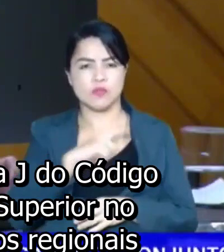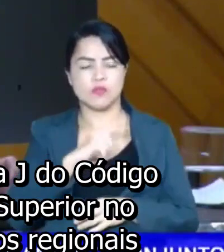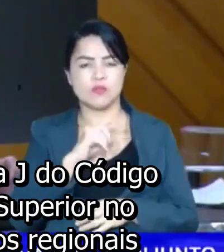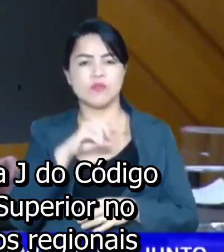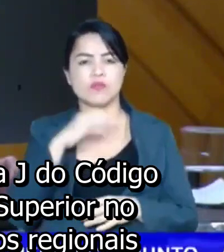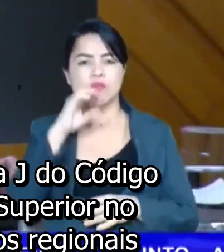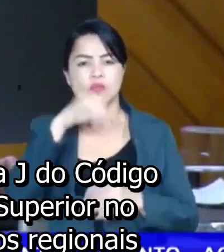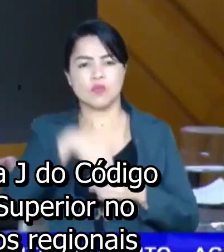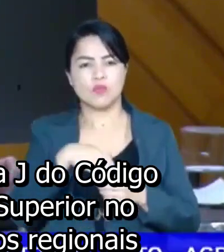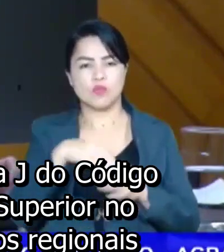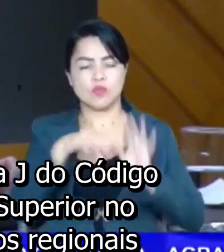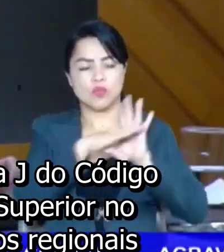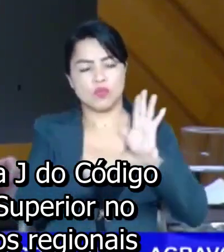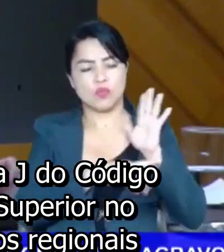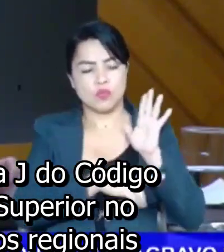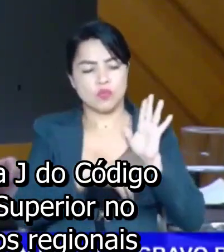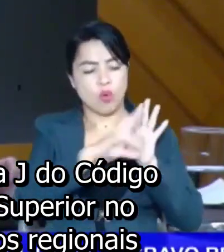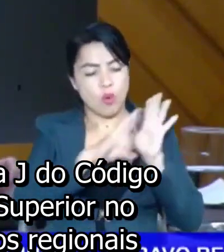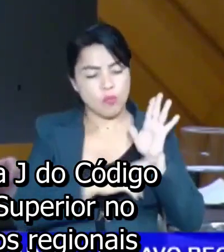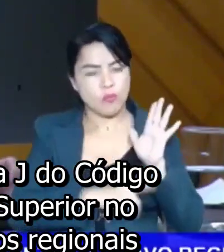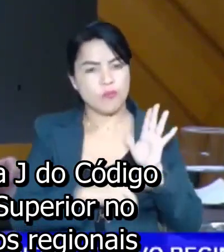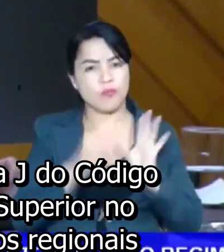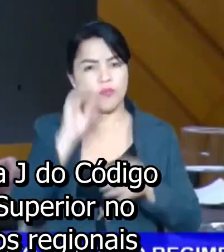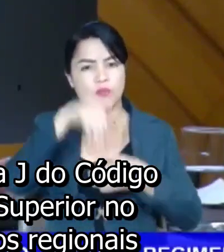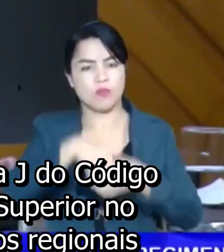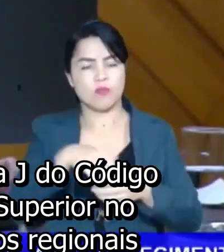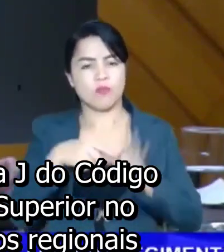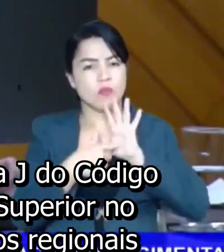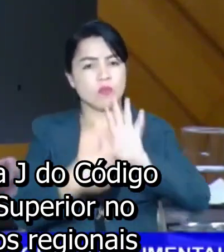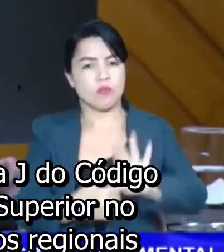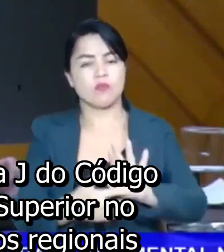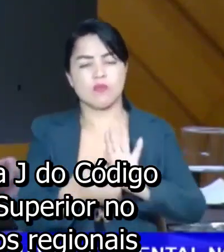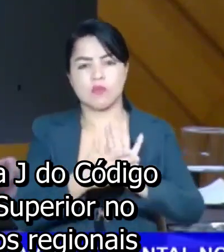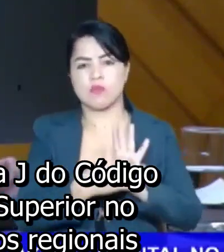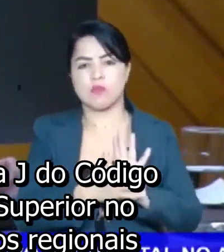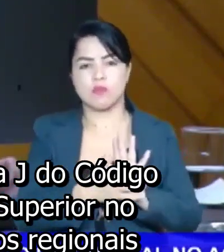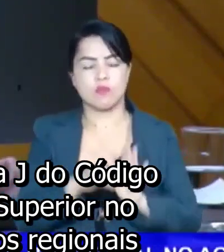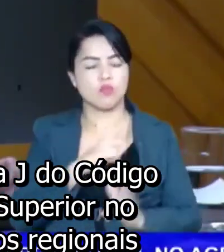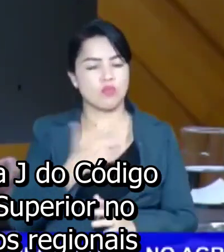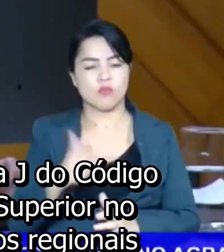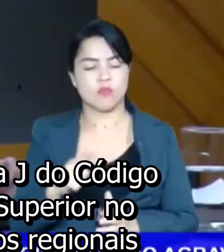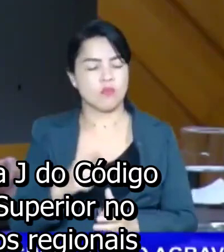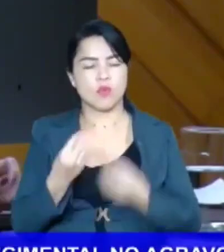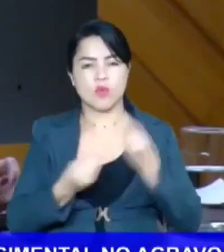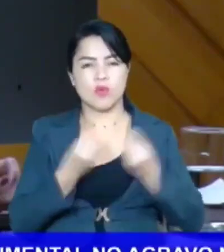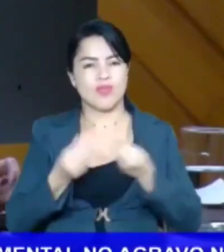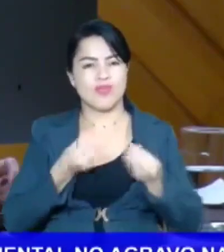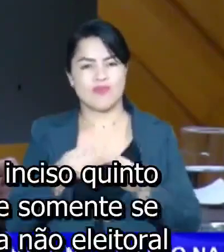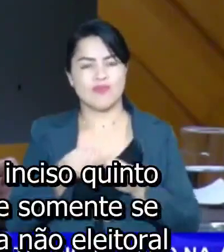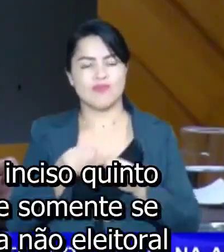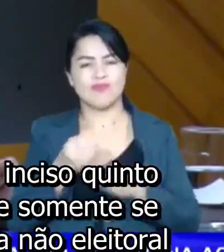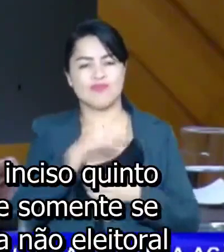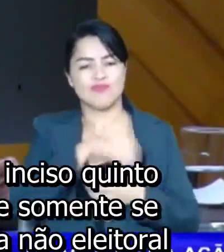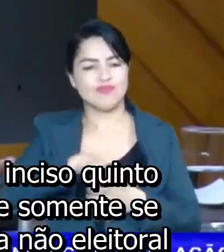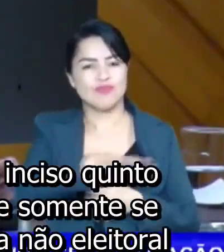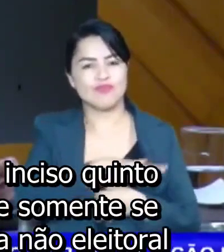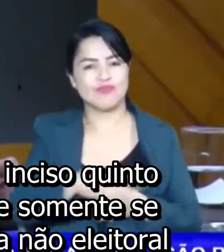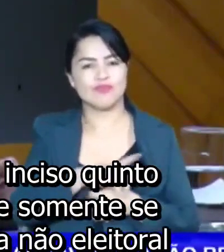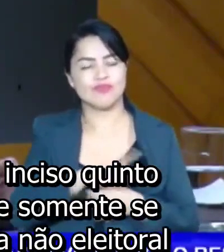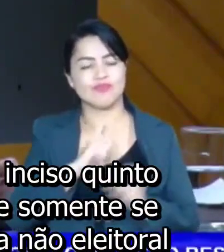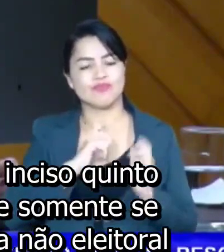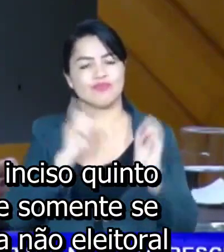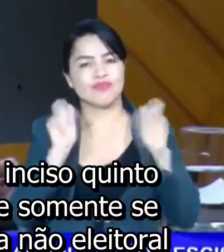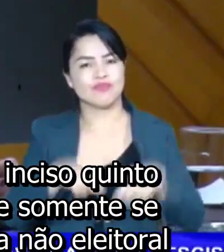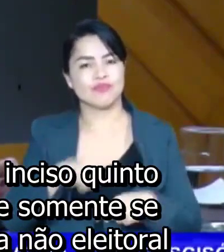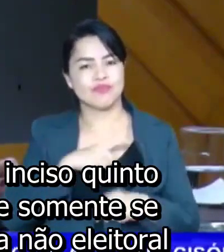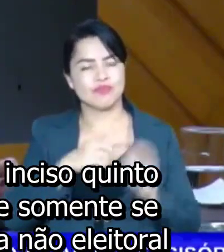entendimento fixado pela Corte Superior no sentido do não cabimento de ação rescisória perante os regionais e ainda a